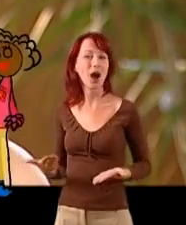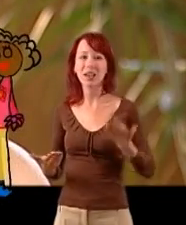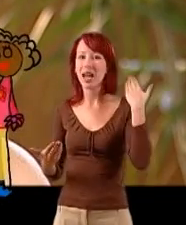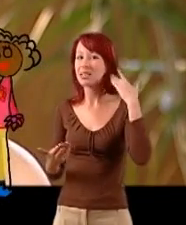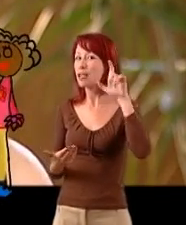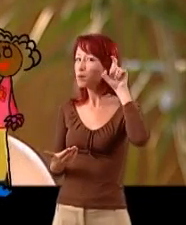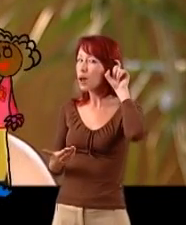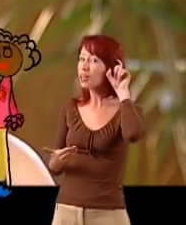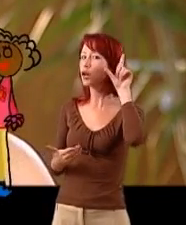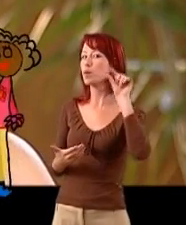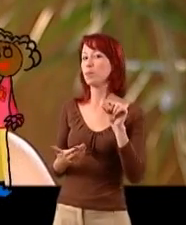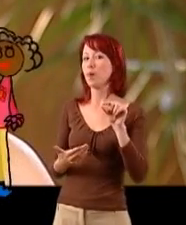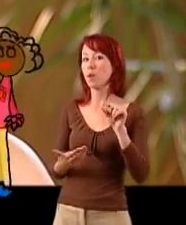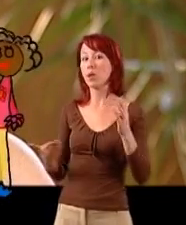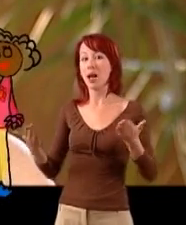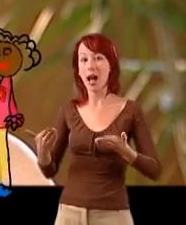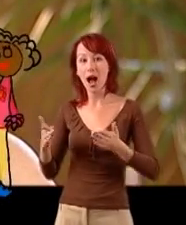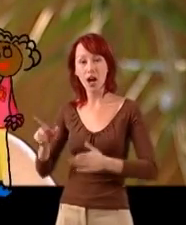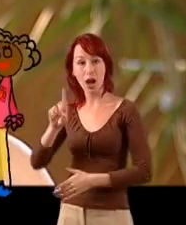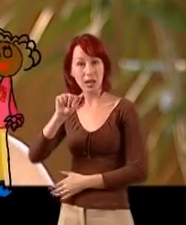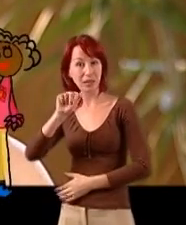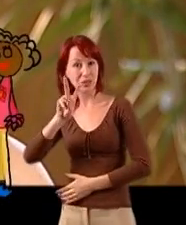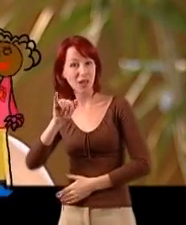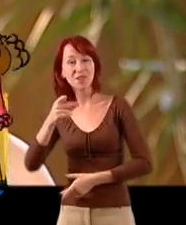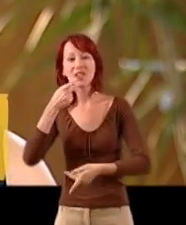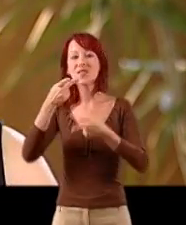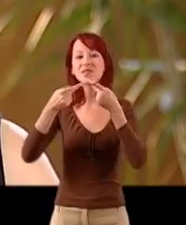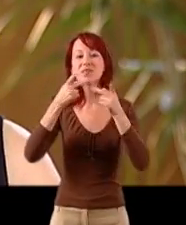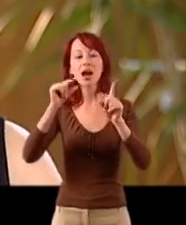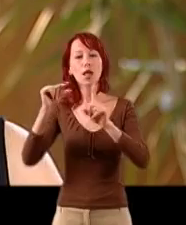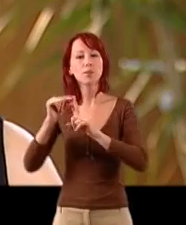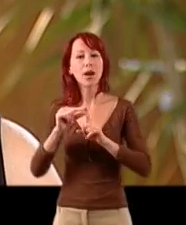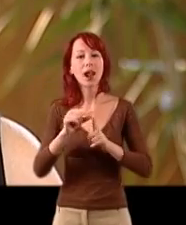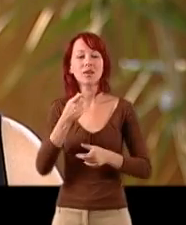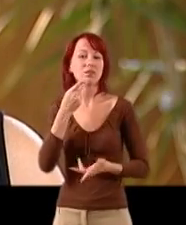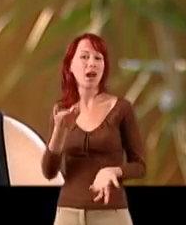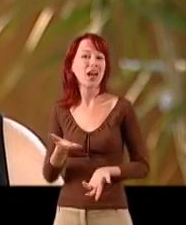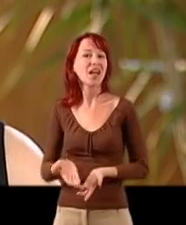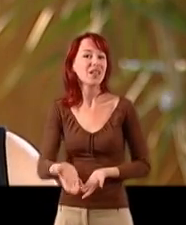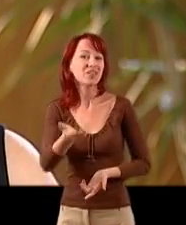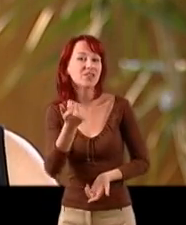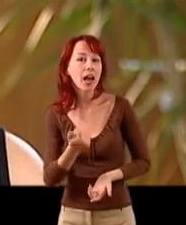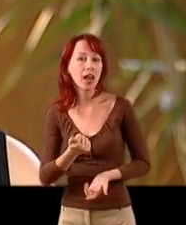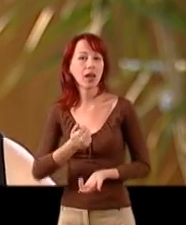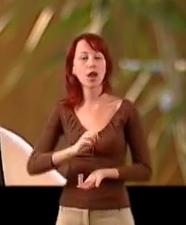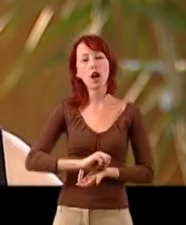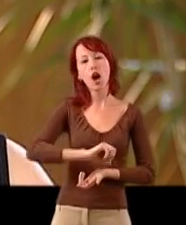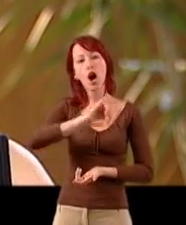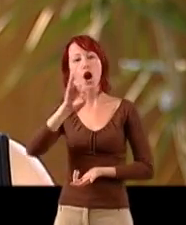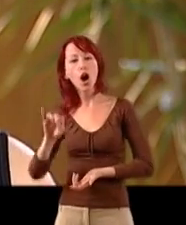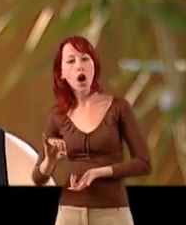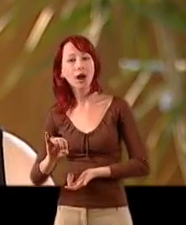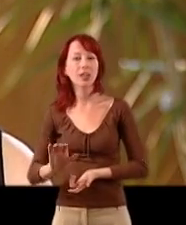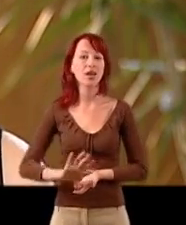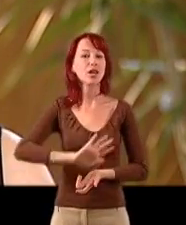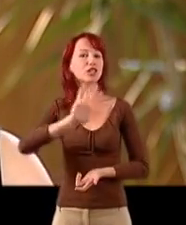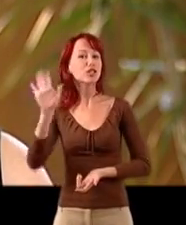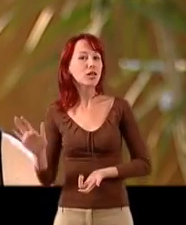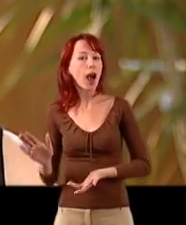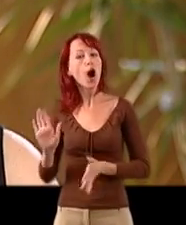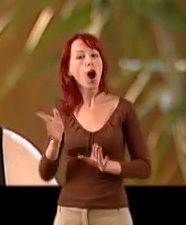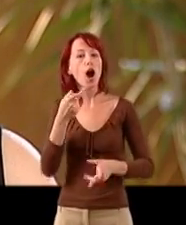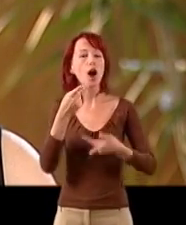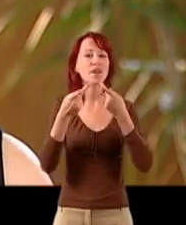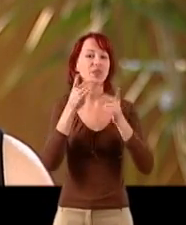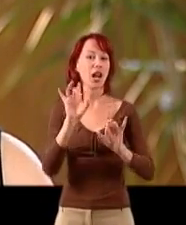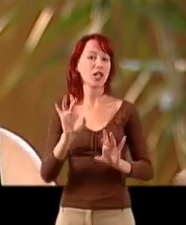com o aparelho. À medida que ele já solta algumas palavras agora, espontaneamente, vem, oi, tchau, coisas que ele não